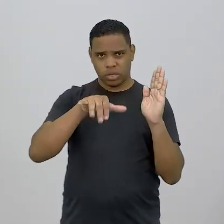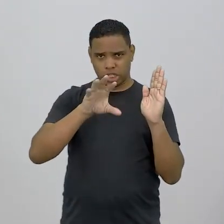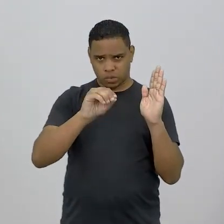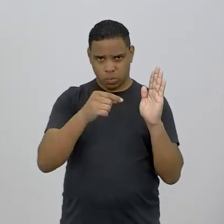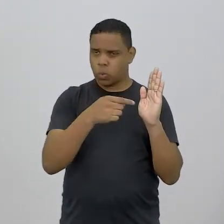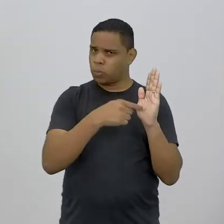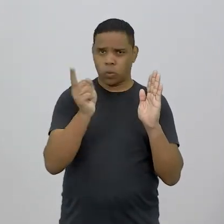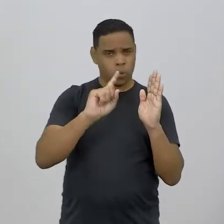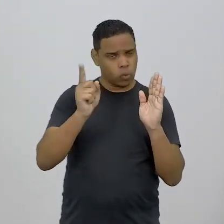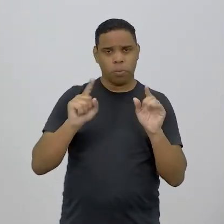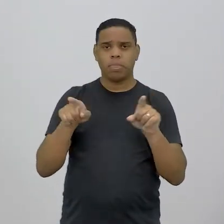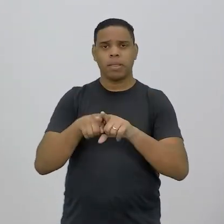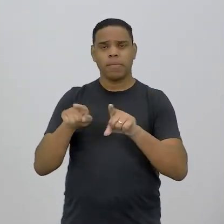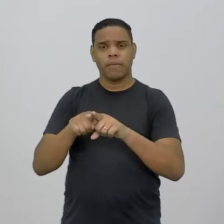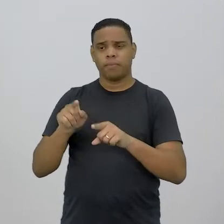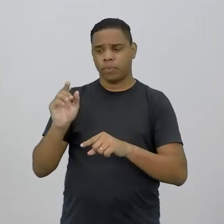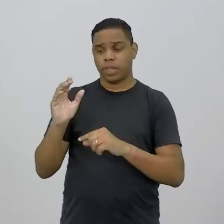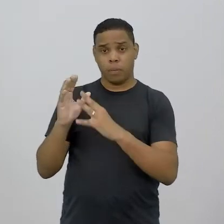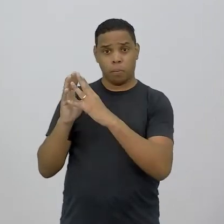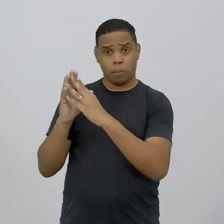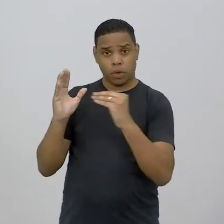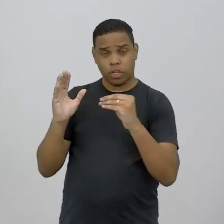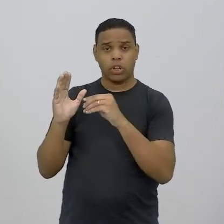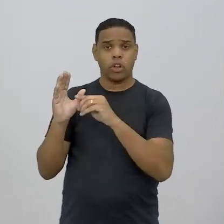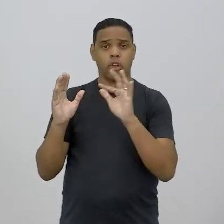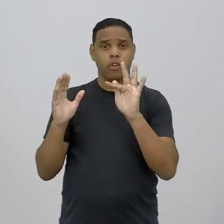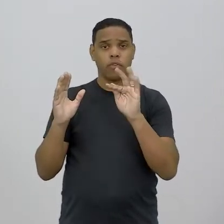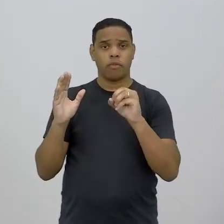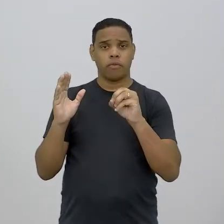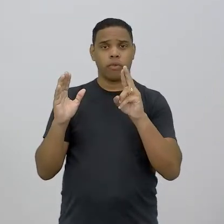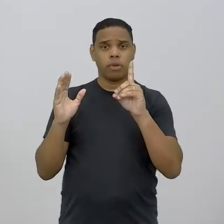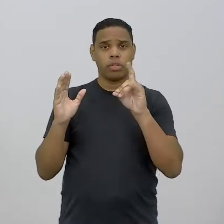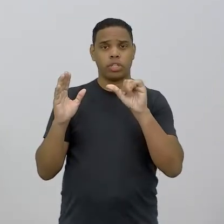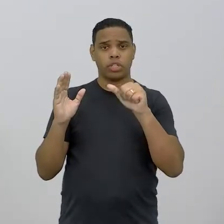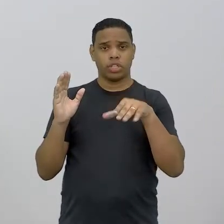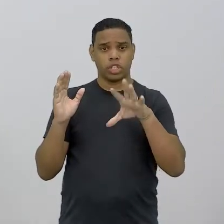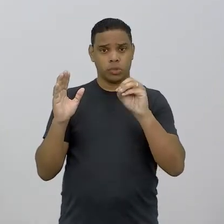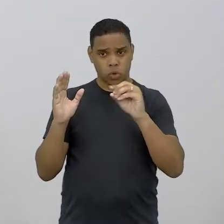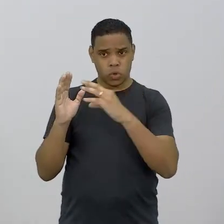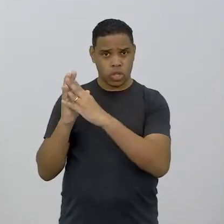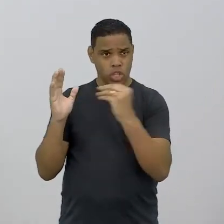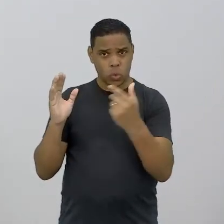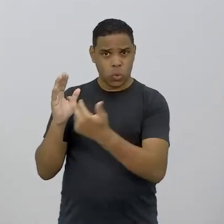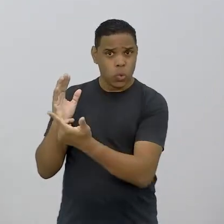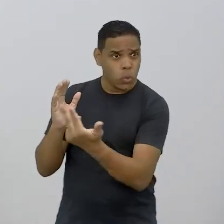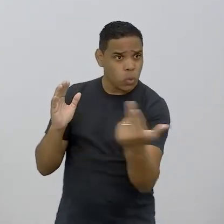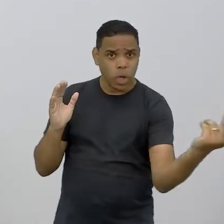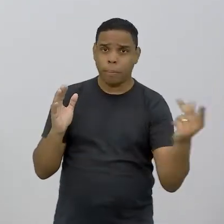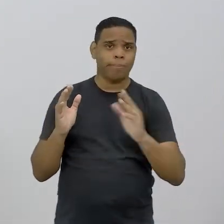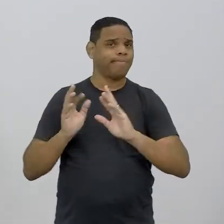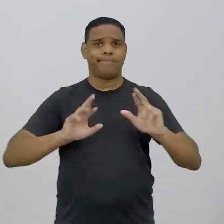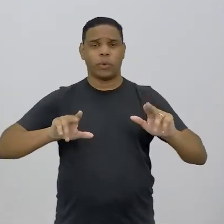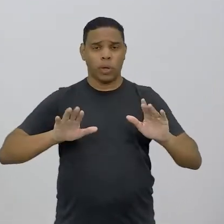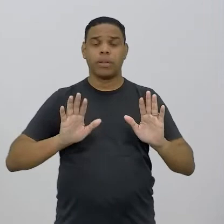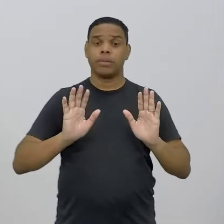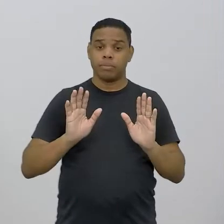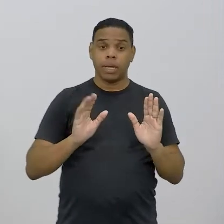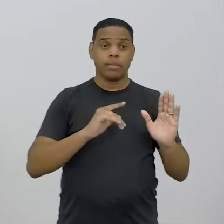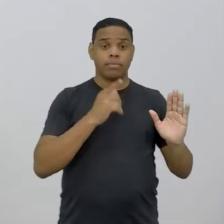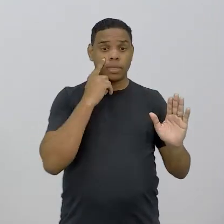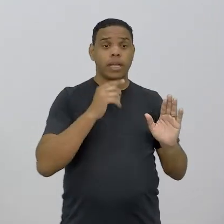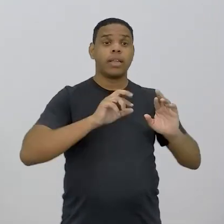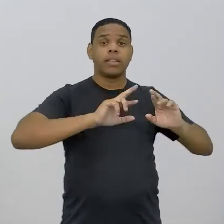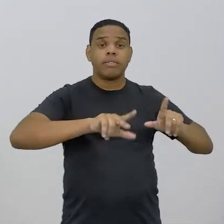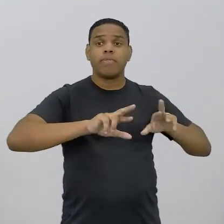ao Fordismo e nem mesmo com relação ao Toyotismo, mas que esses processos todos, de algum modo, eles servem como